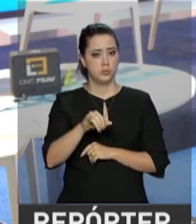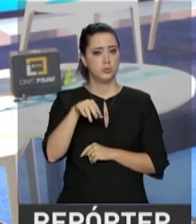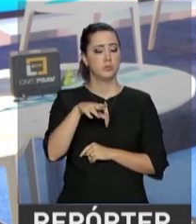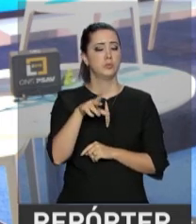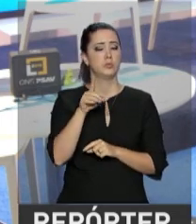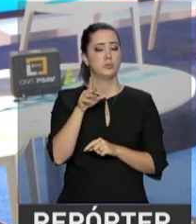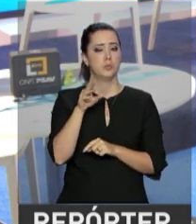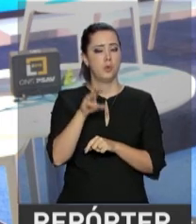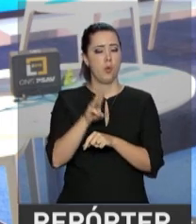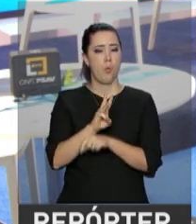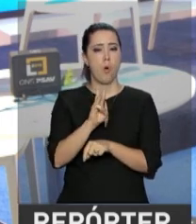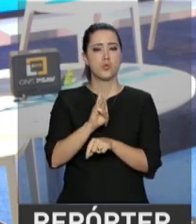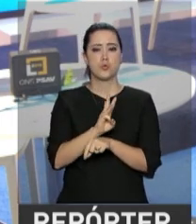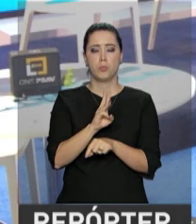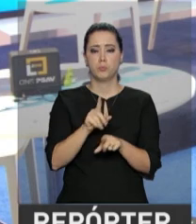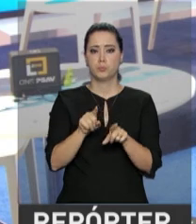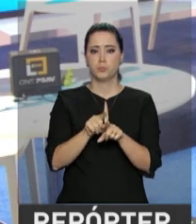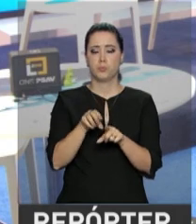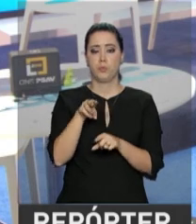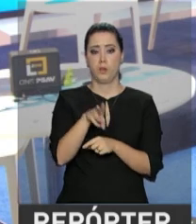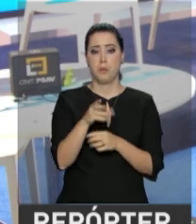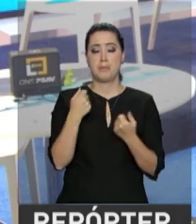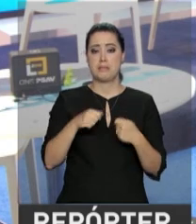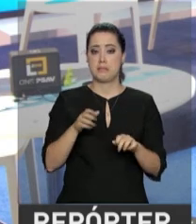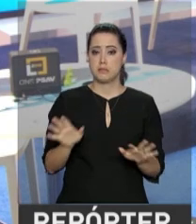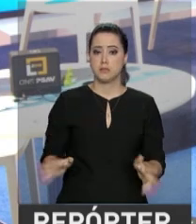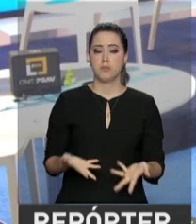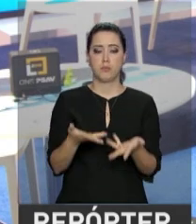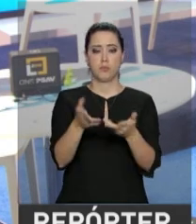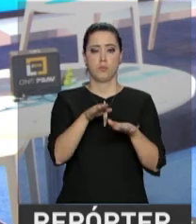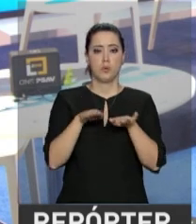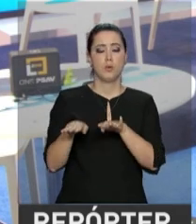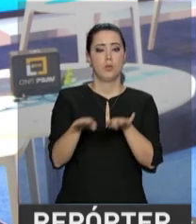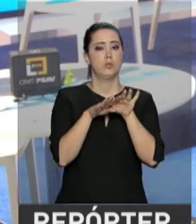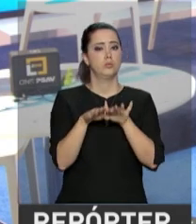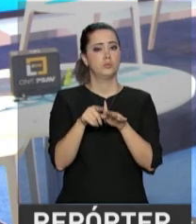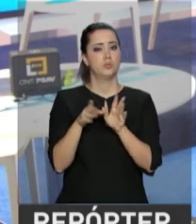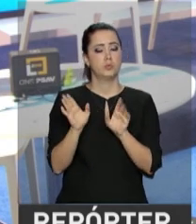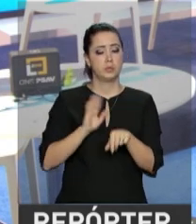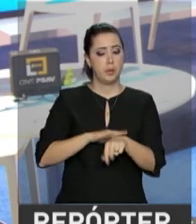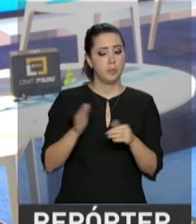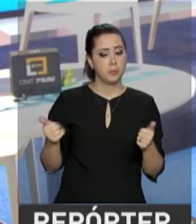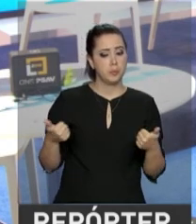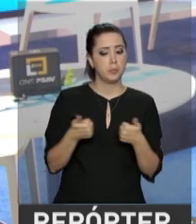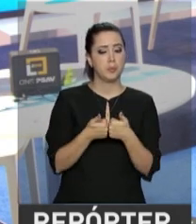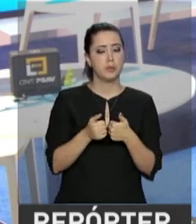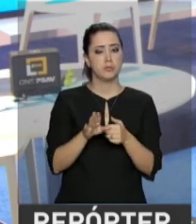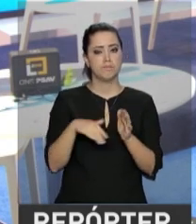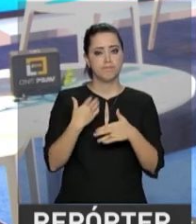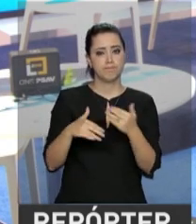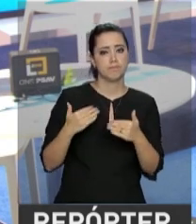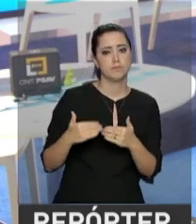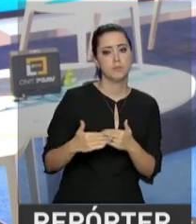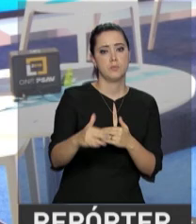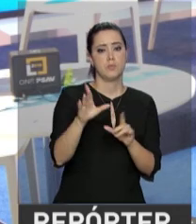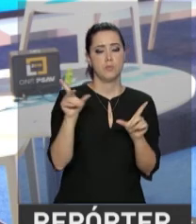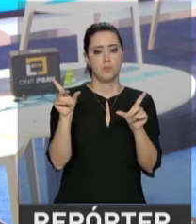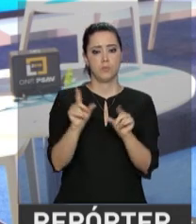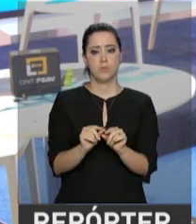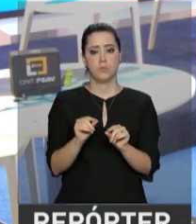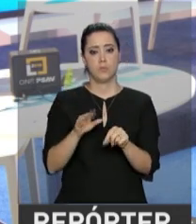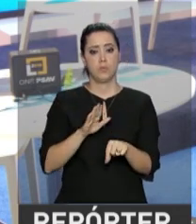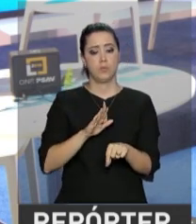washington ele afirmou que é preciso equilibrar os estímulos à economia no curto prazo e manter a atenção para seguir com inflação baixa no médio